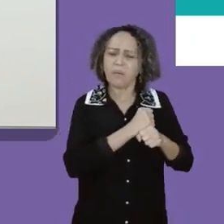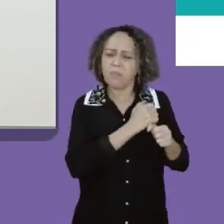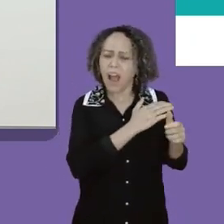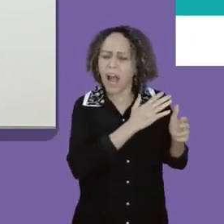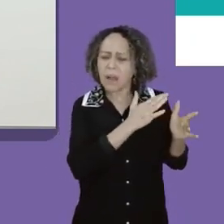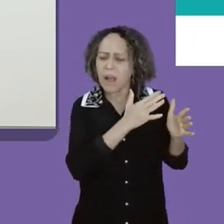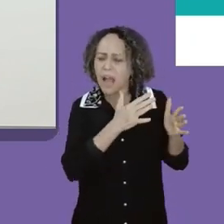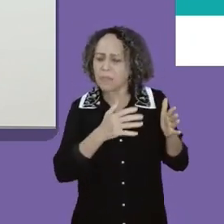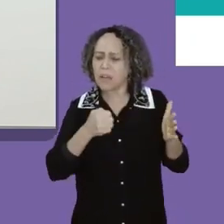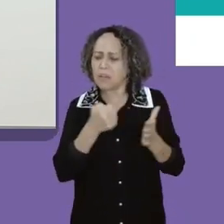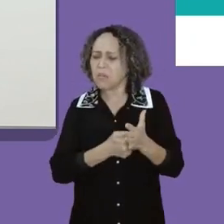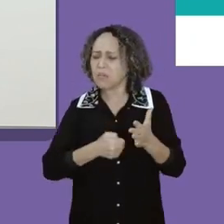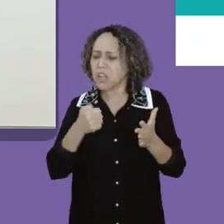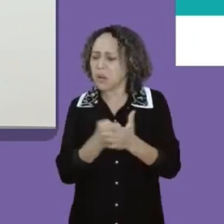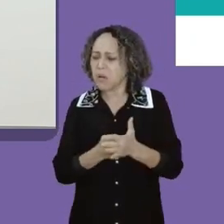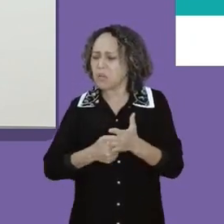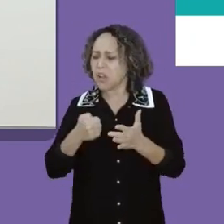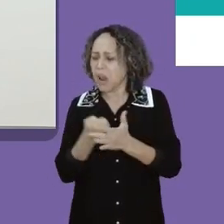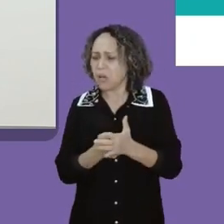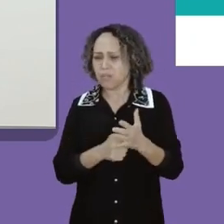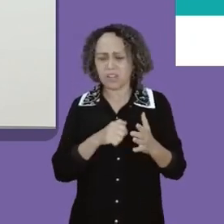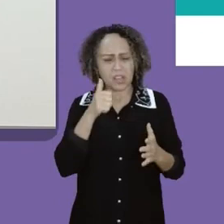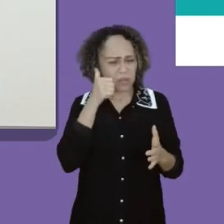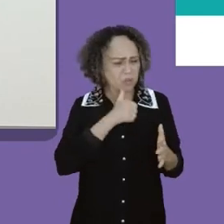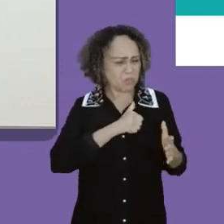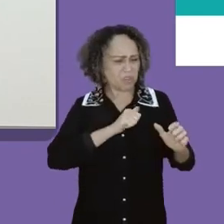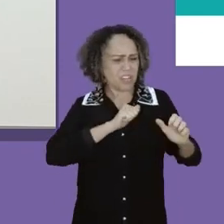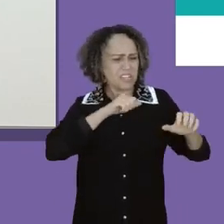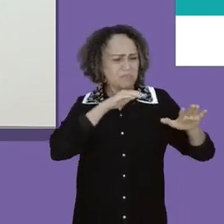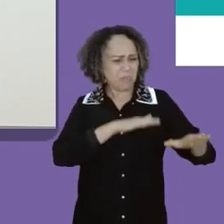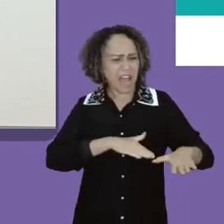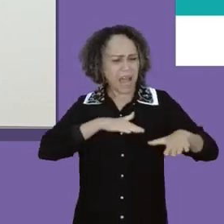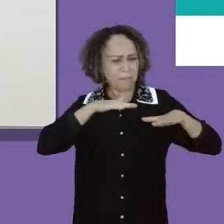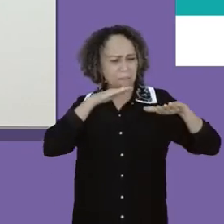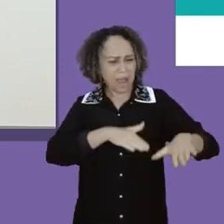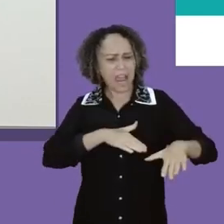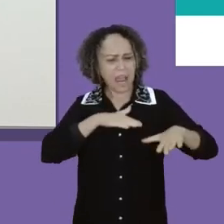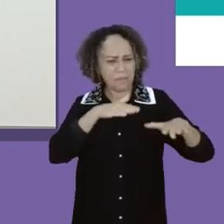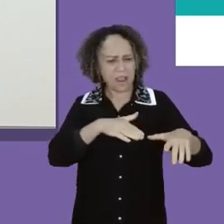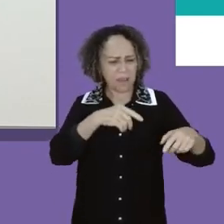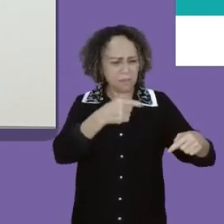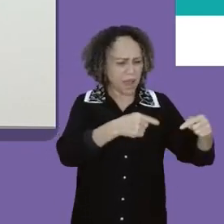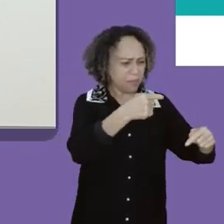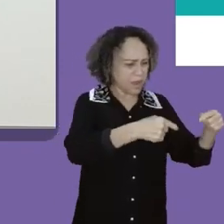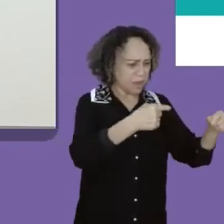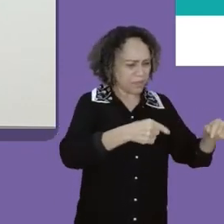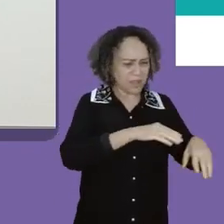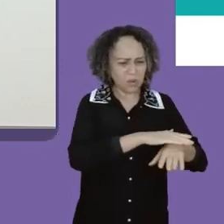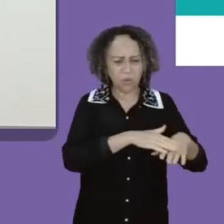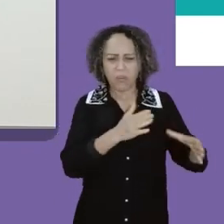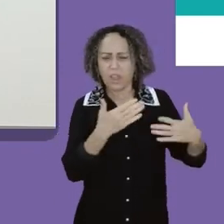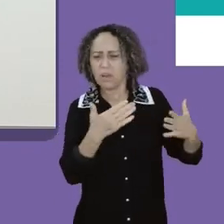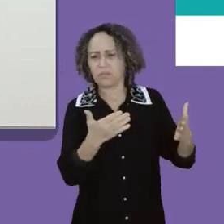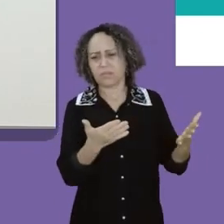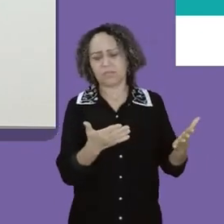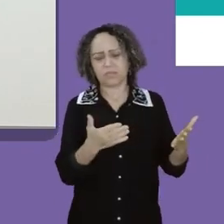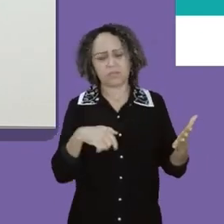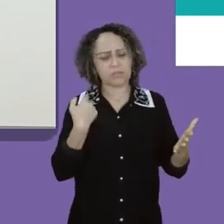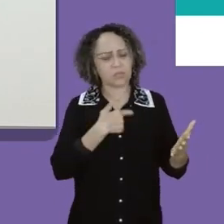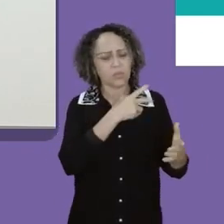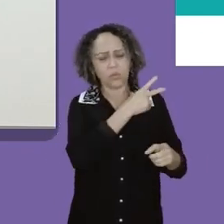muita organização, muita passeata, muita discussão,